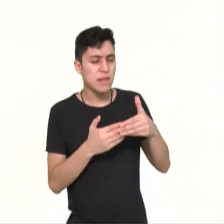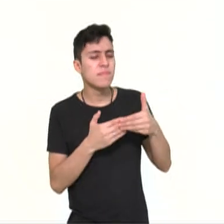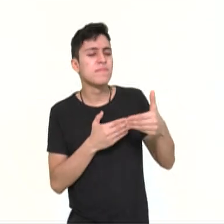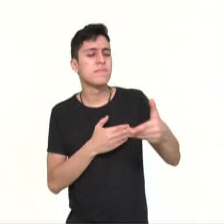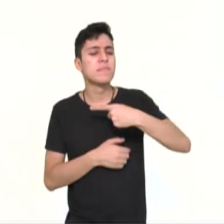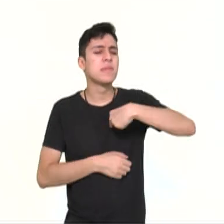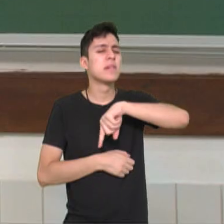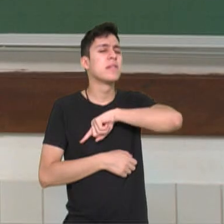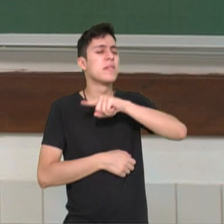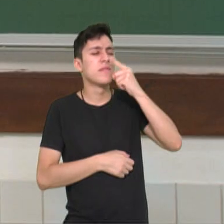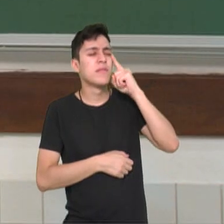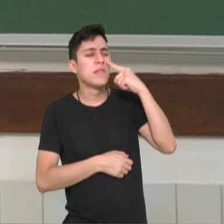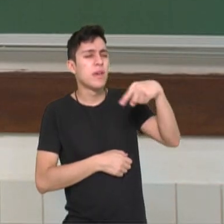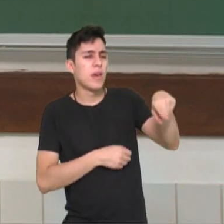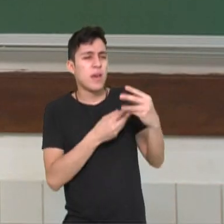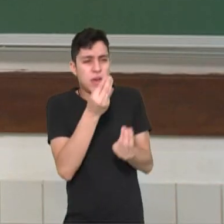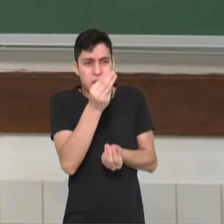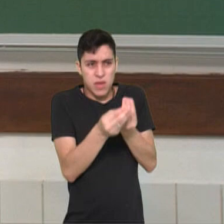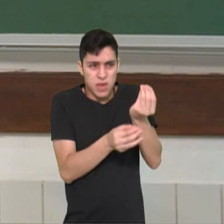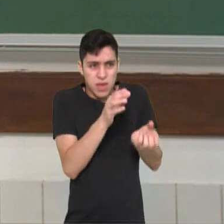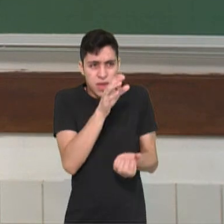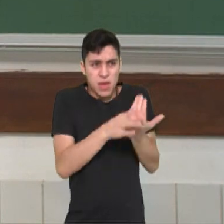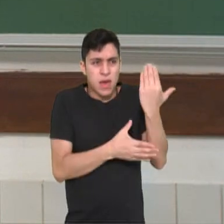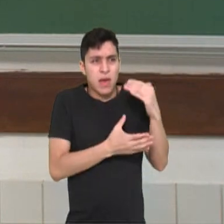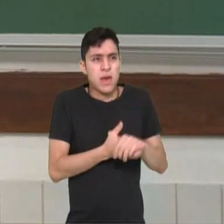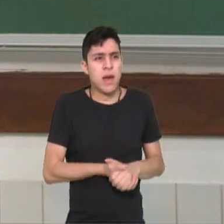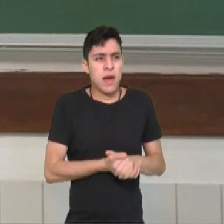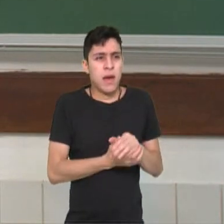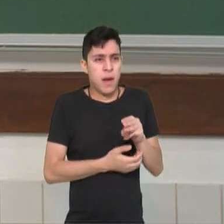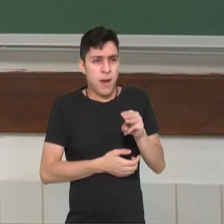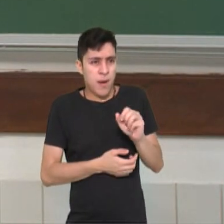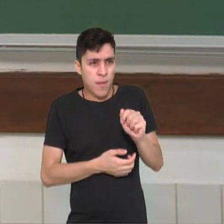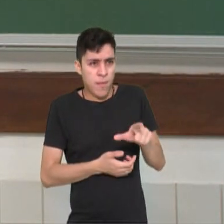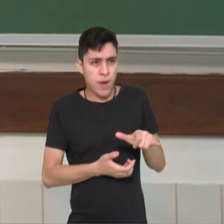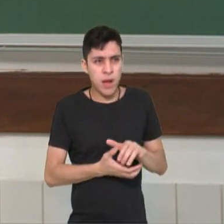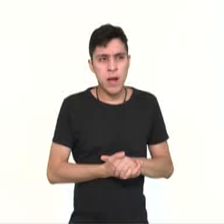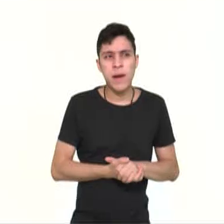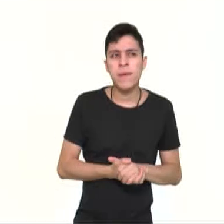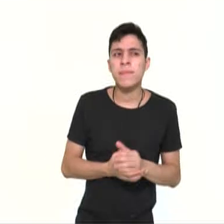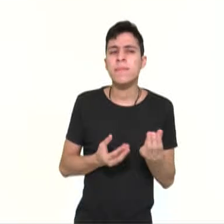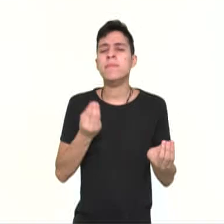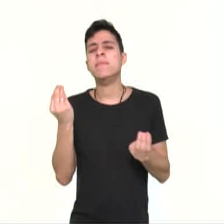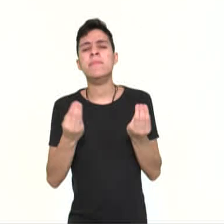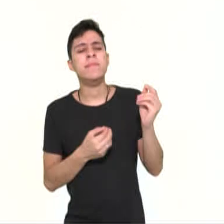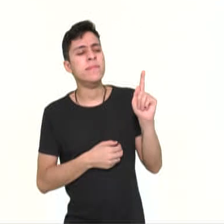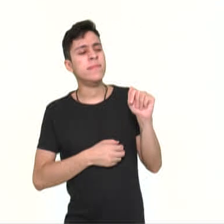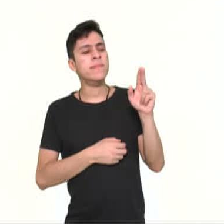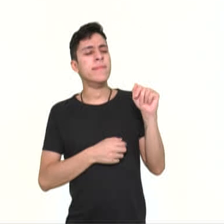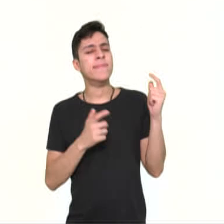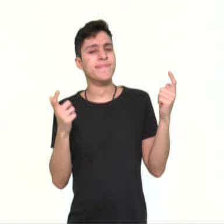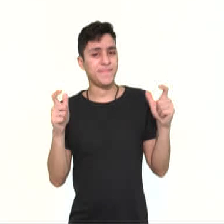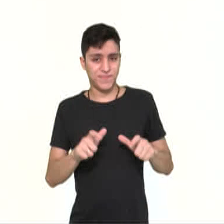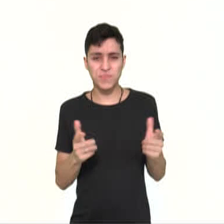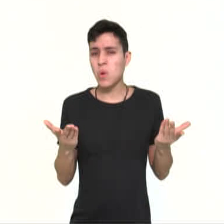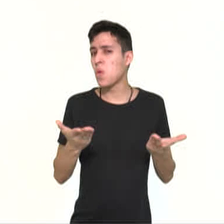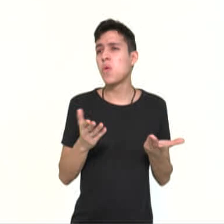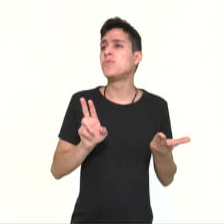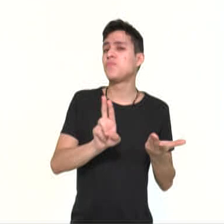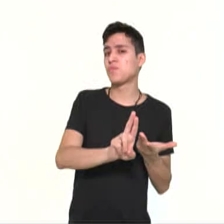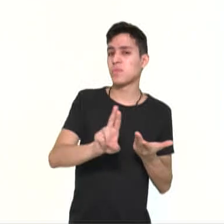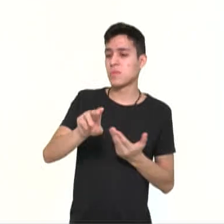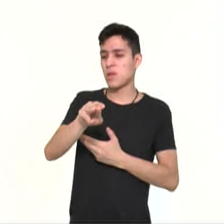que se organizou o de Mali. O Império de Gana, ele é localizado hoje onde é a região